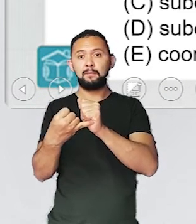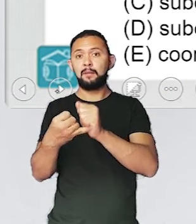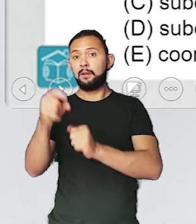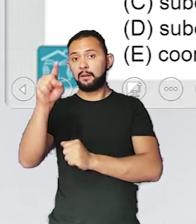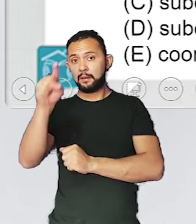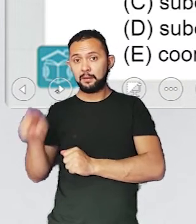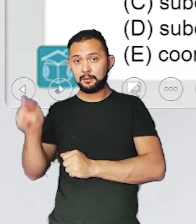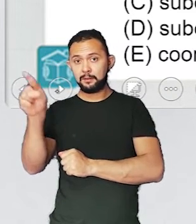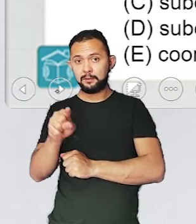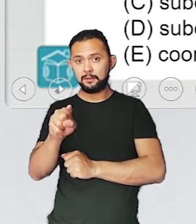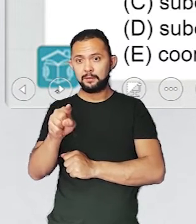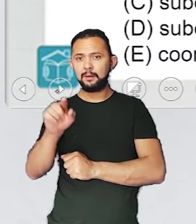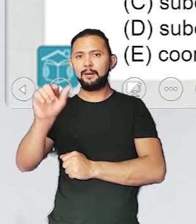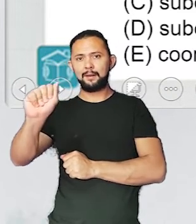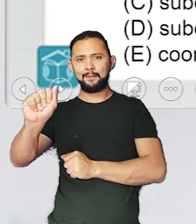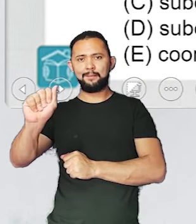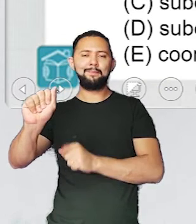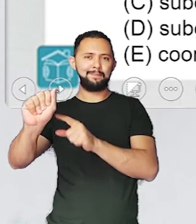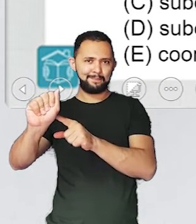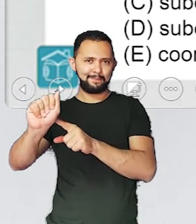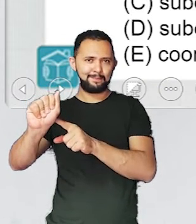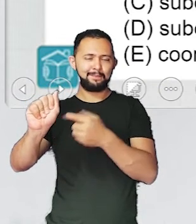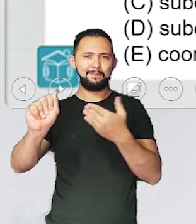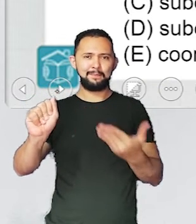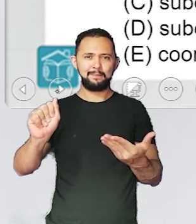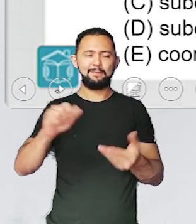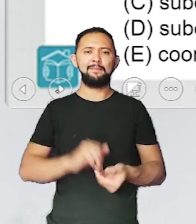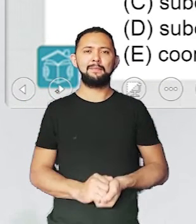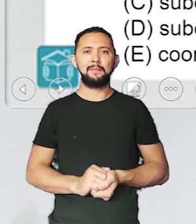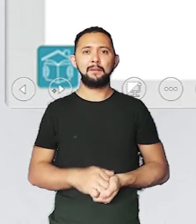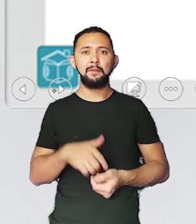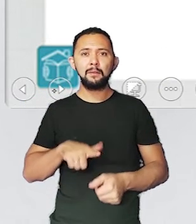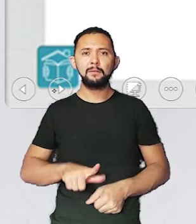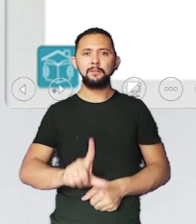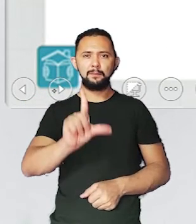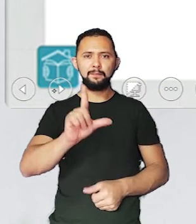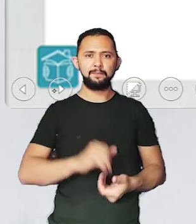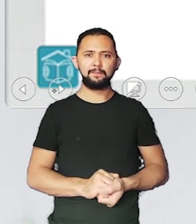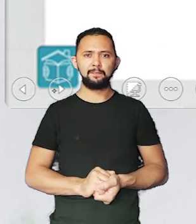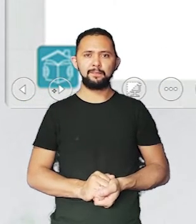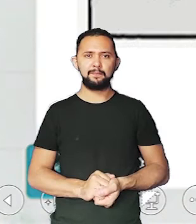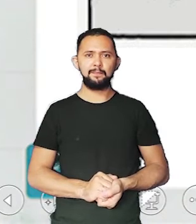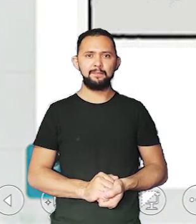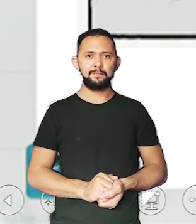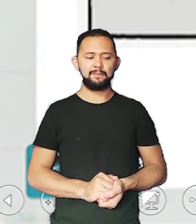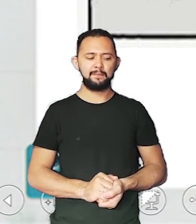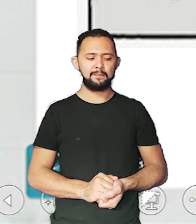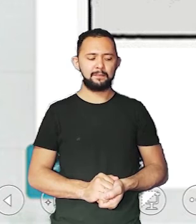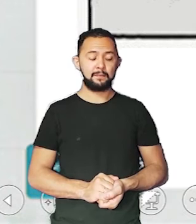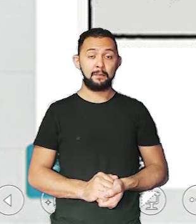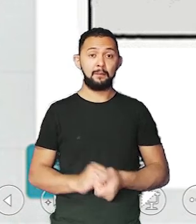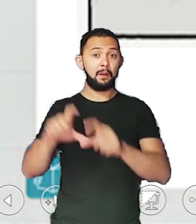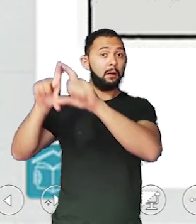gabarito, certo? Letra A. Beleza? Vamos seguir? Tem essa tirinha,